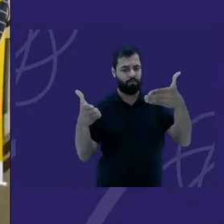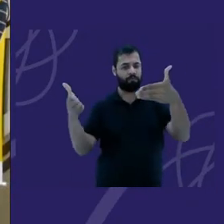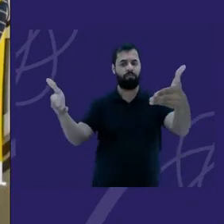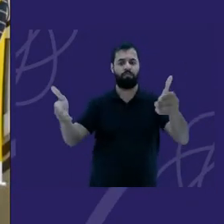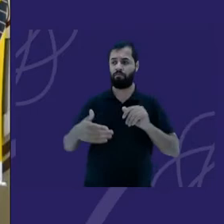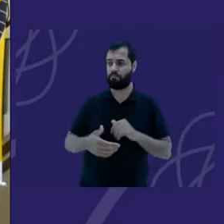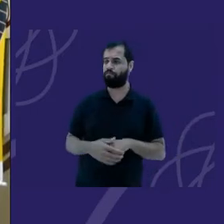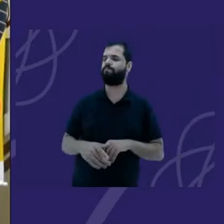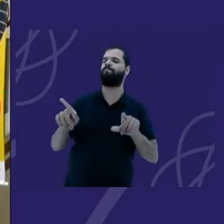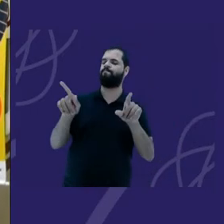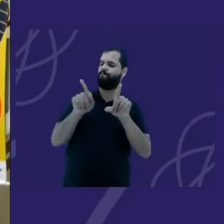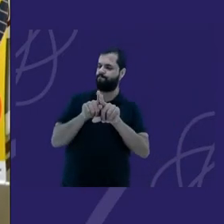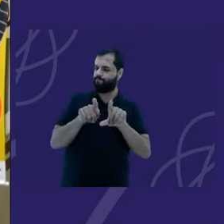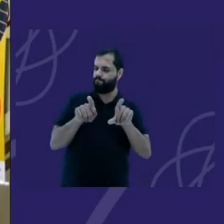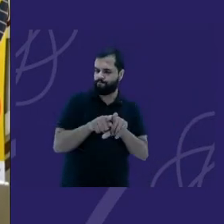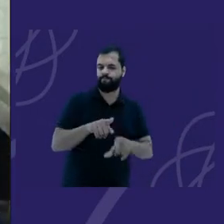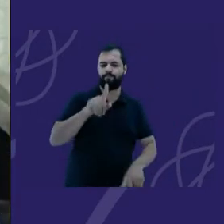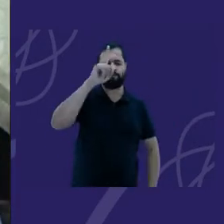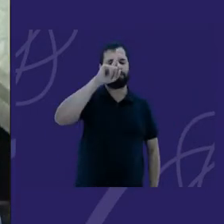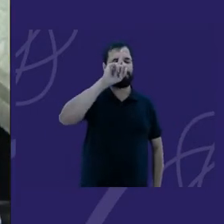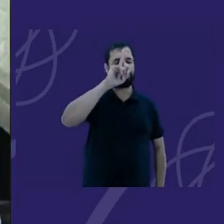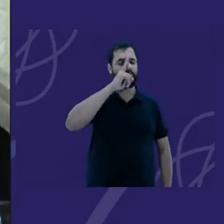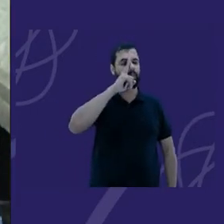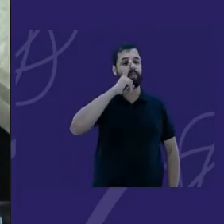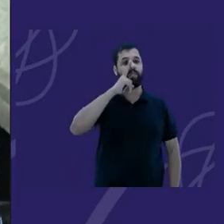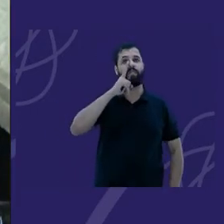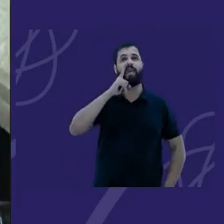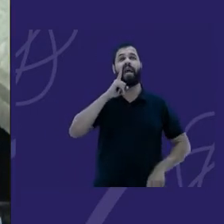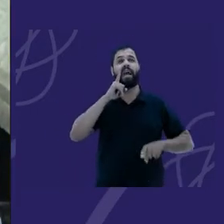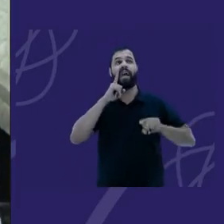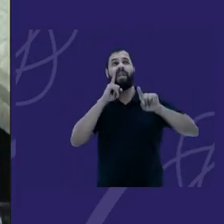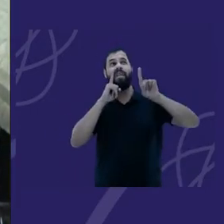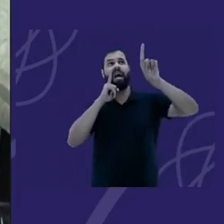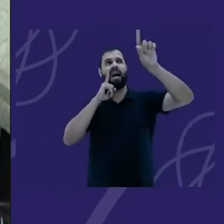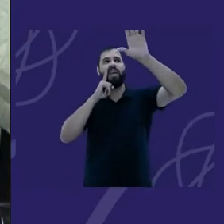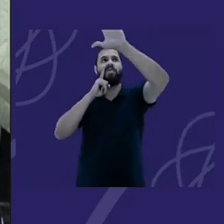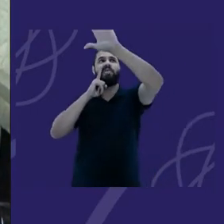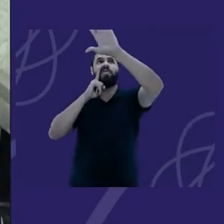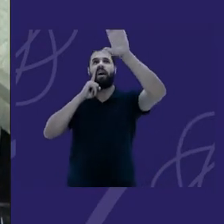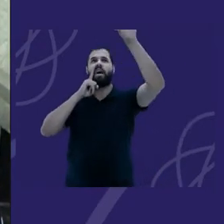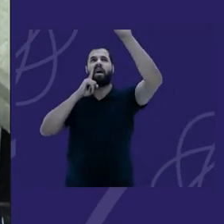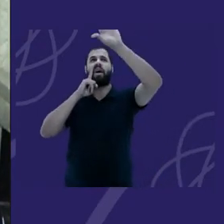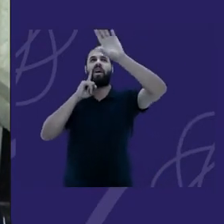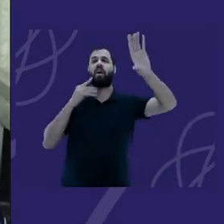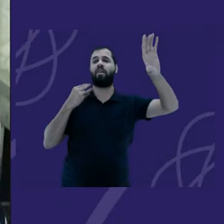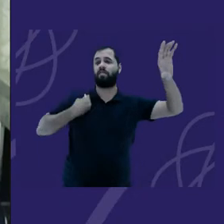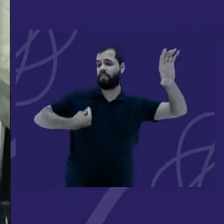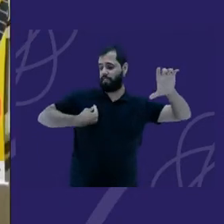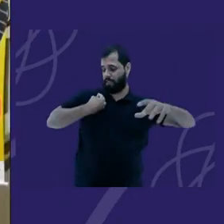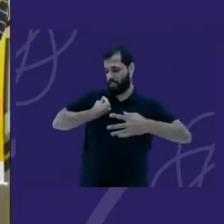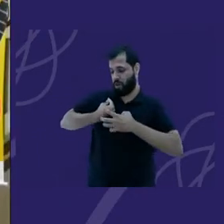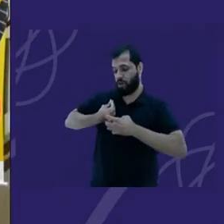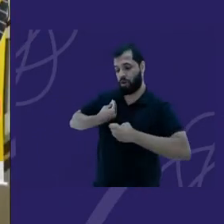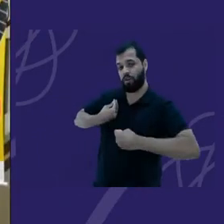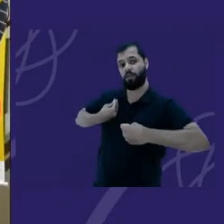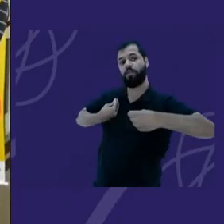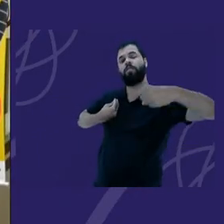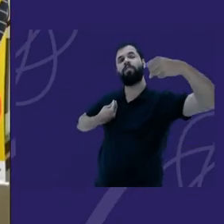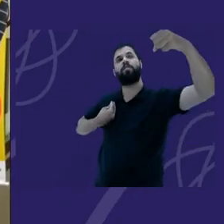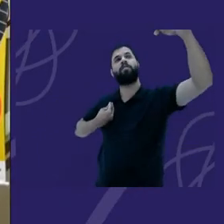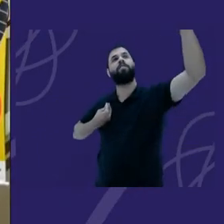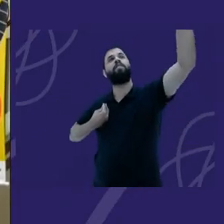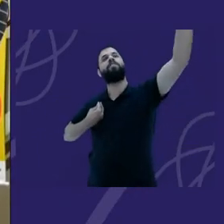Também chorei por quem no céu foi ter morada.